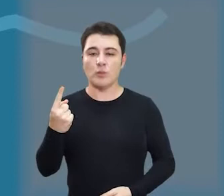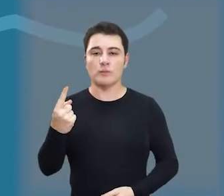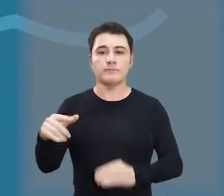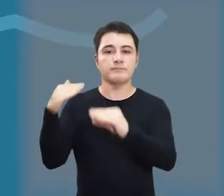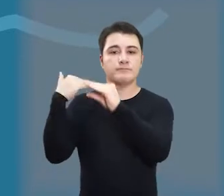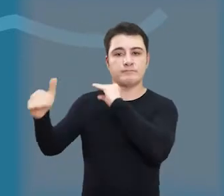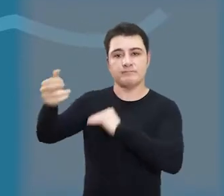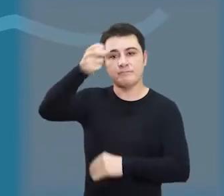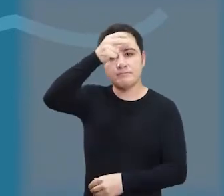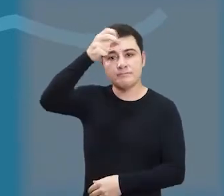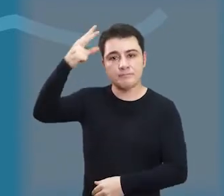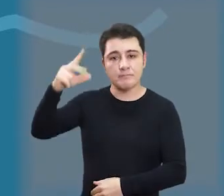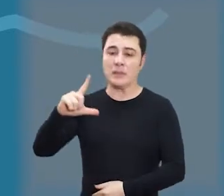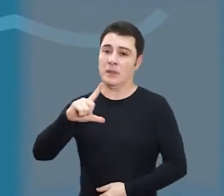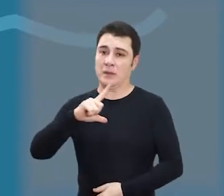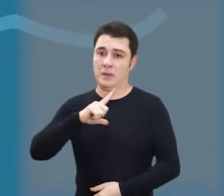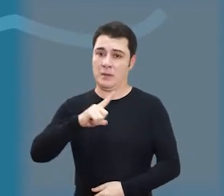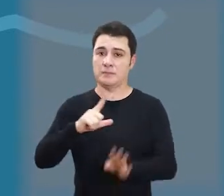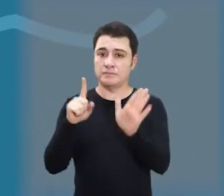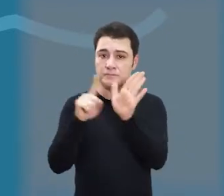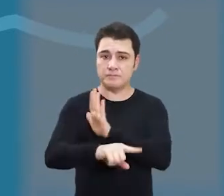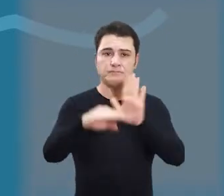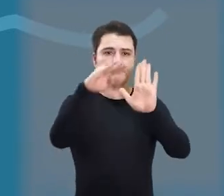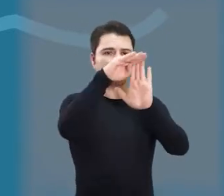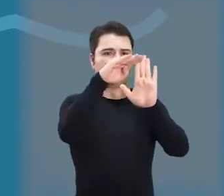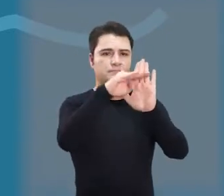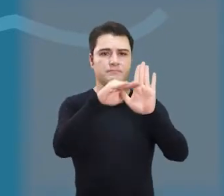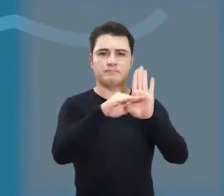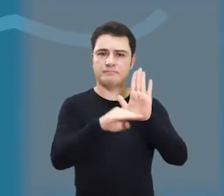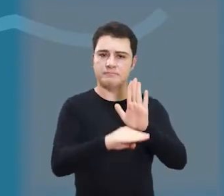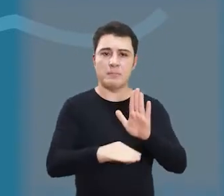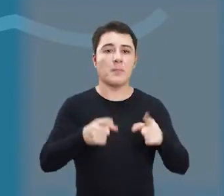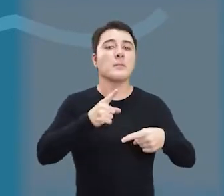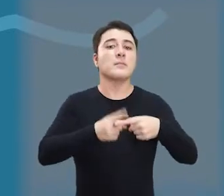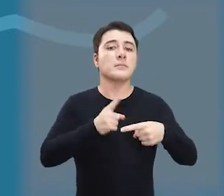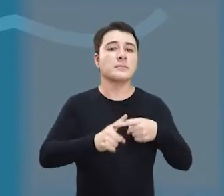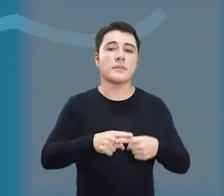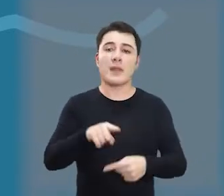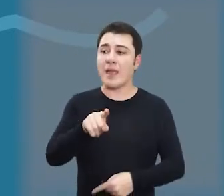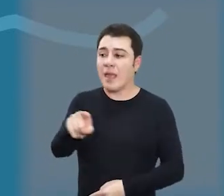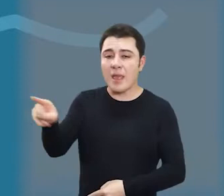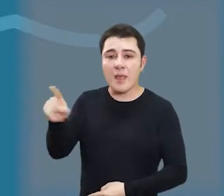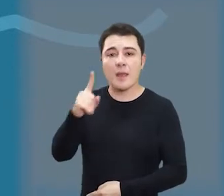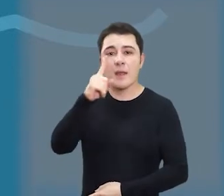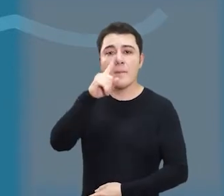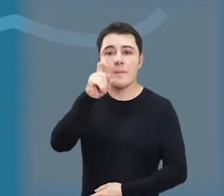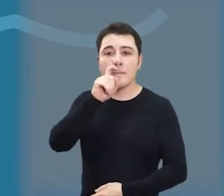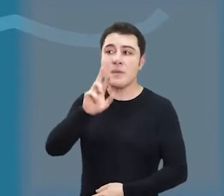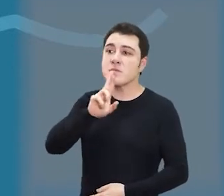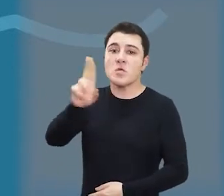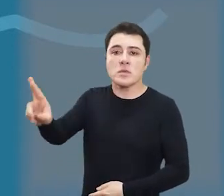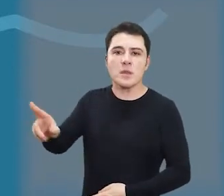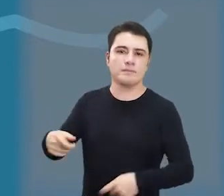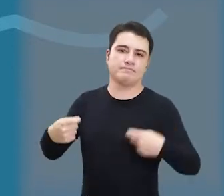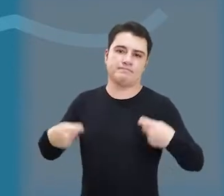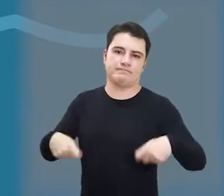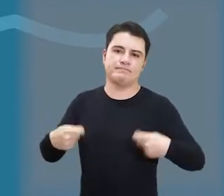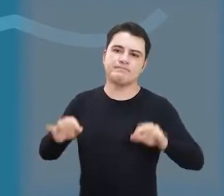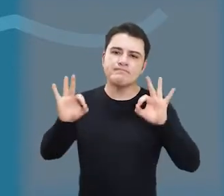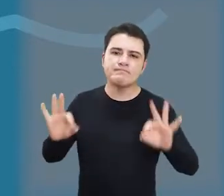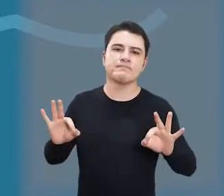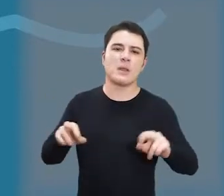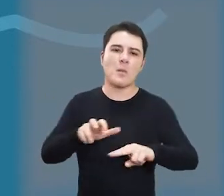nº 625-d 2021 a prefeitura com diversos questionamentos pois nós precisamos dar